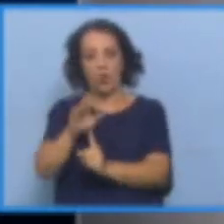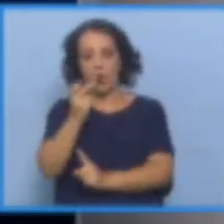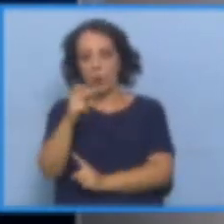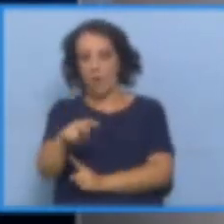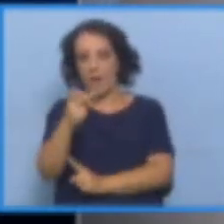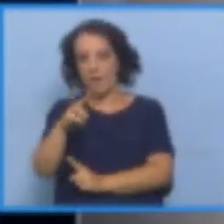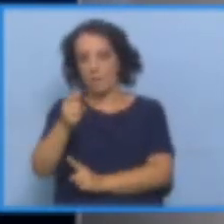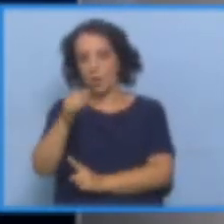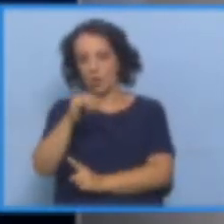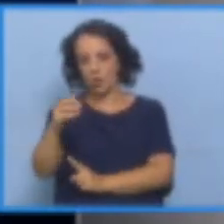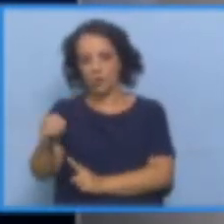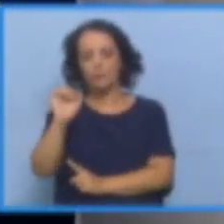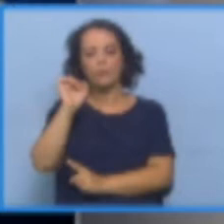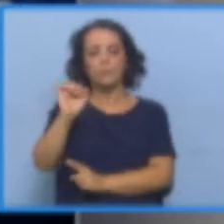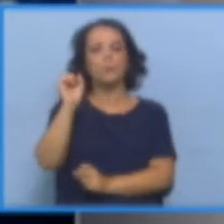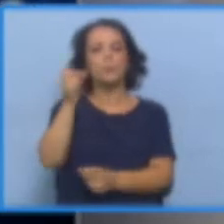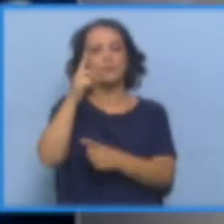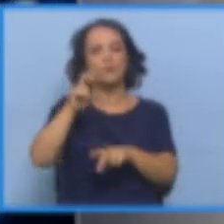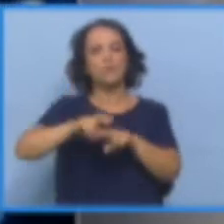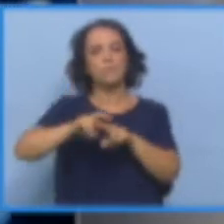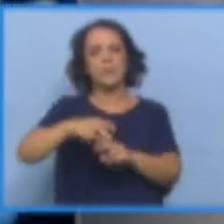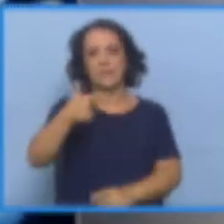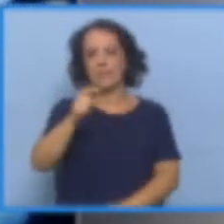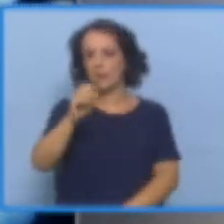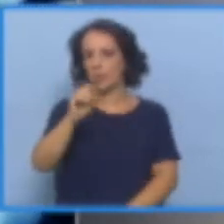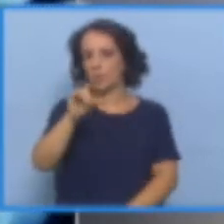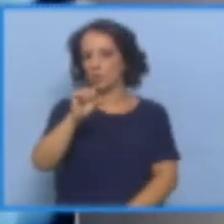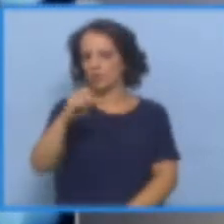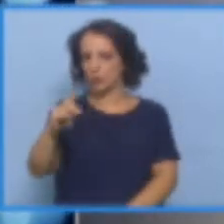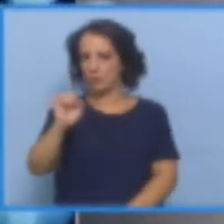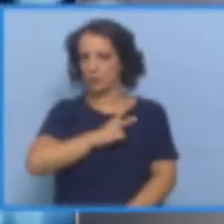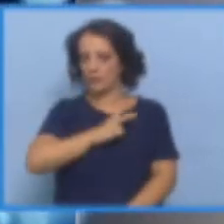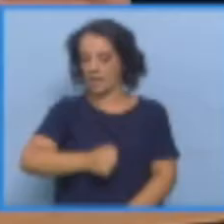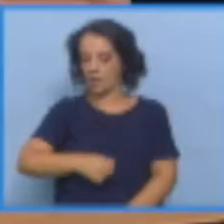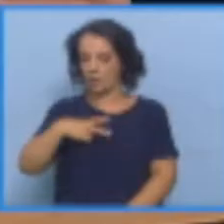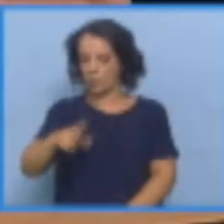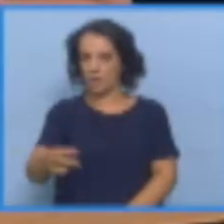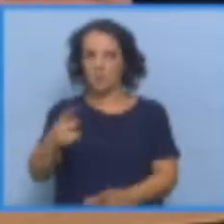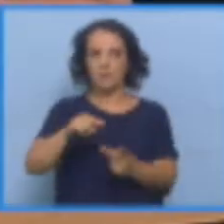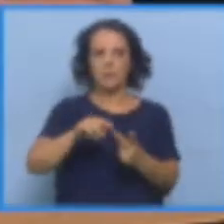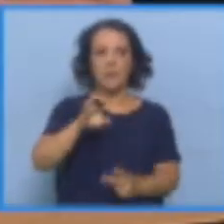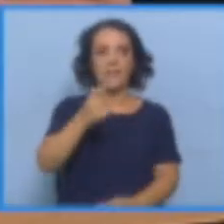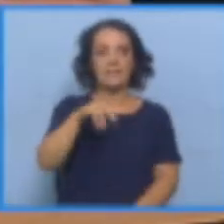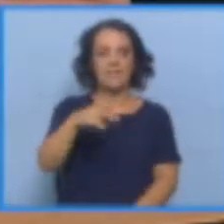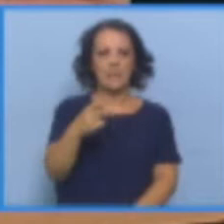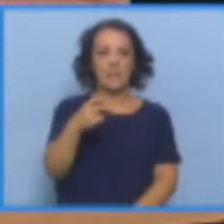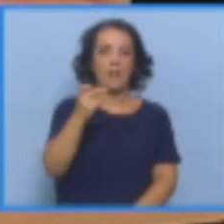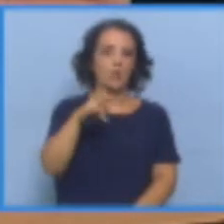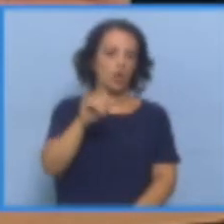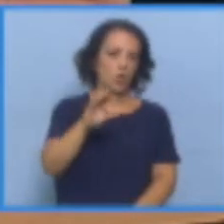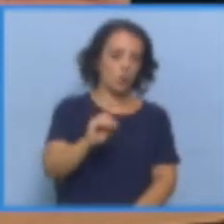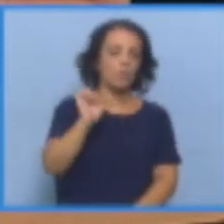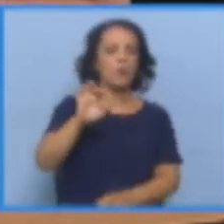professor da Faculdade de Teologia da Universidade Católica Portuguesa. Está também connosco Catarina António, da Fundação Fé e